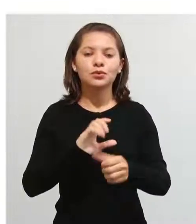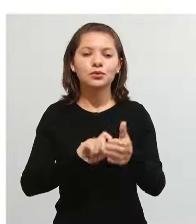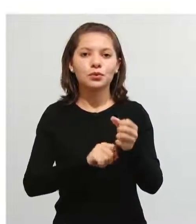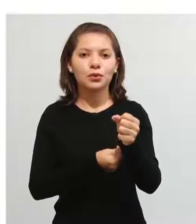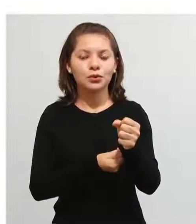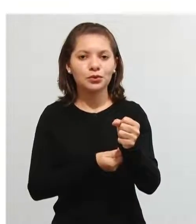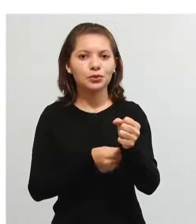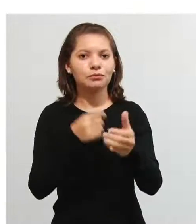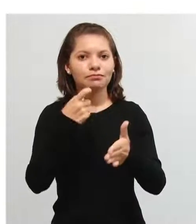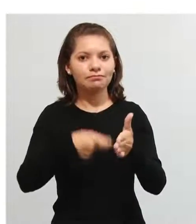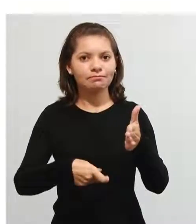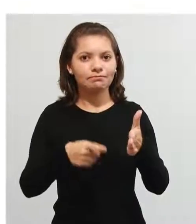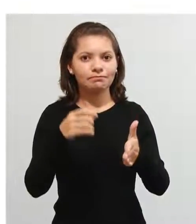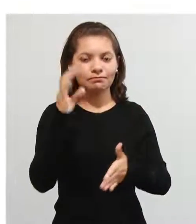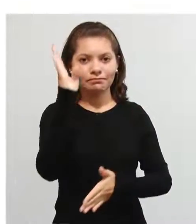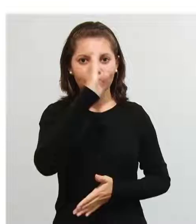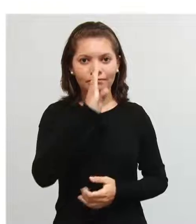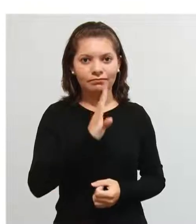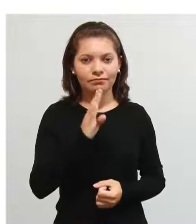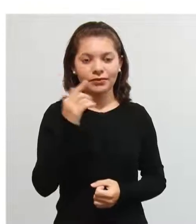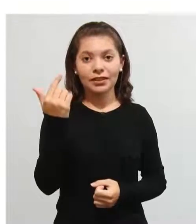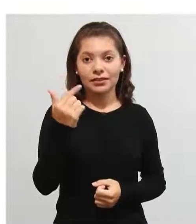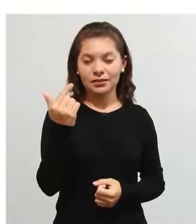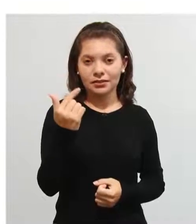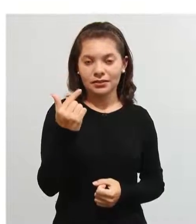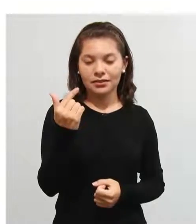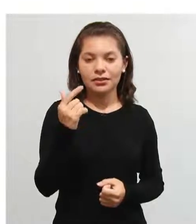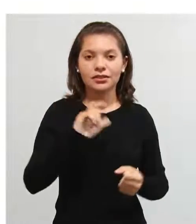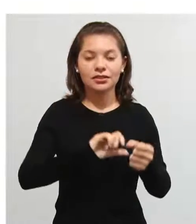Nacional e as fontes secundárias, o artigo 100.